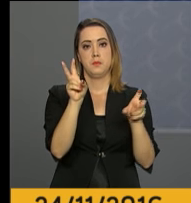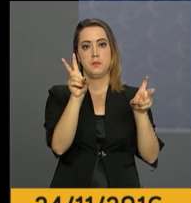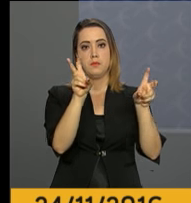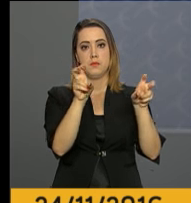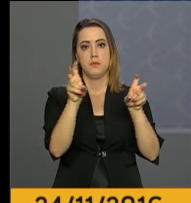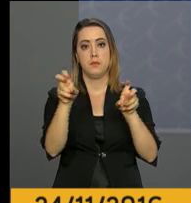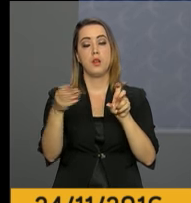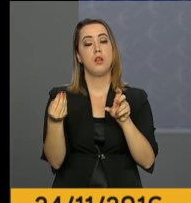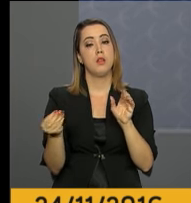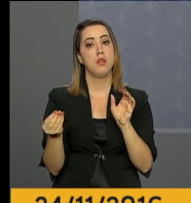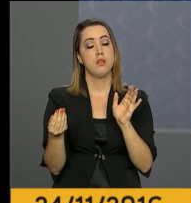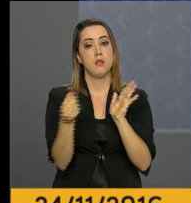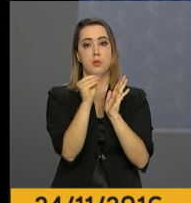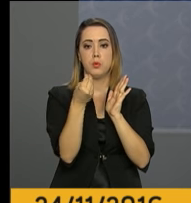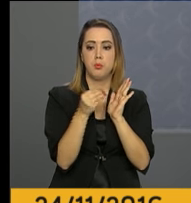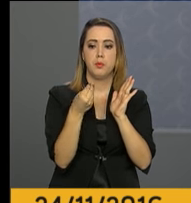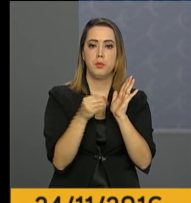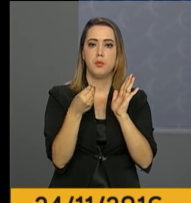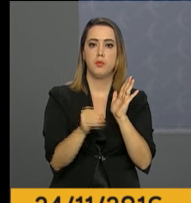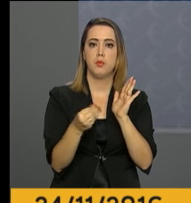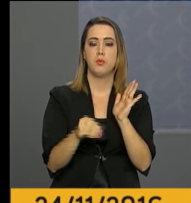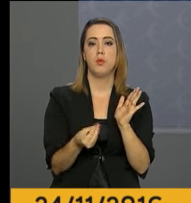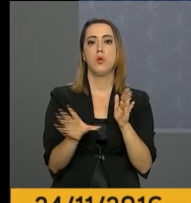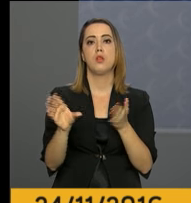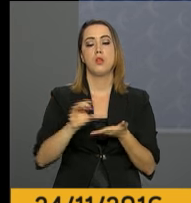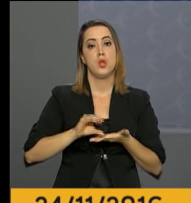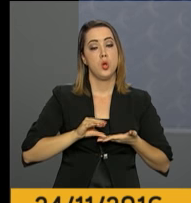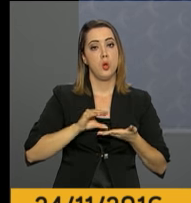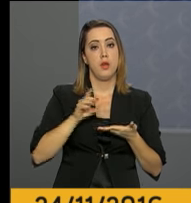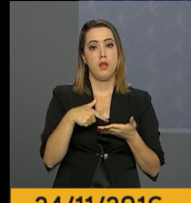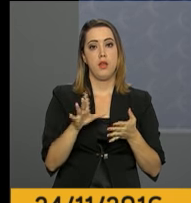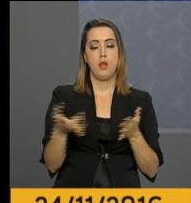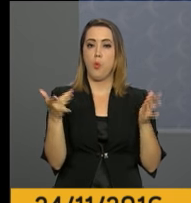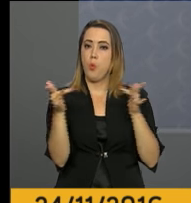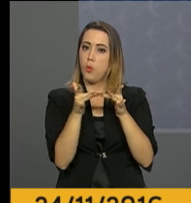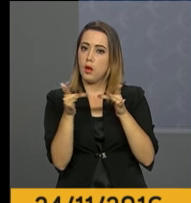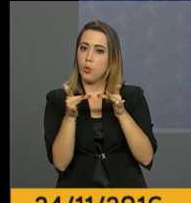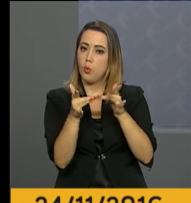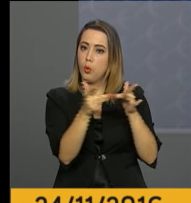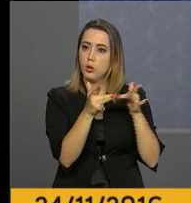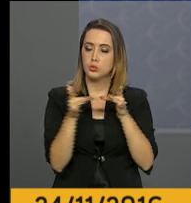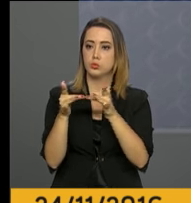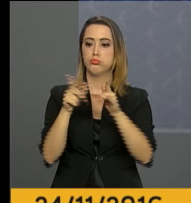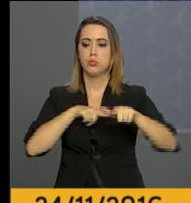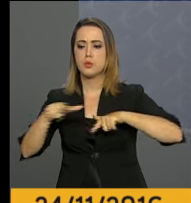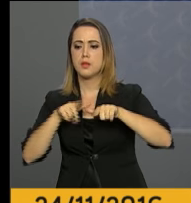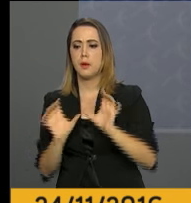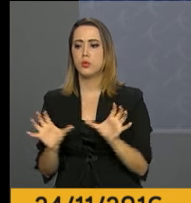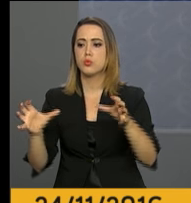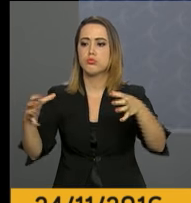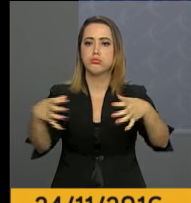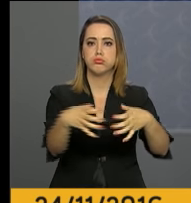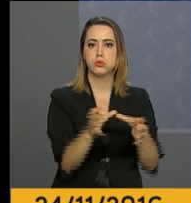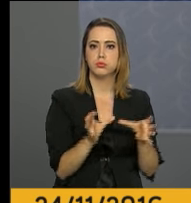Convenção Coletiva eh sobre o próprio texto legal desde que tenhamos uma fórmula legal que Estabeleça